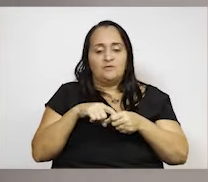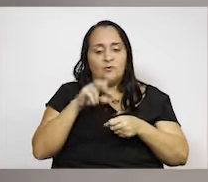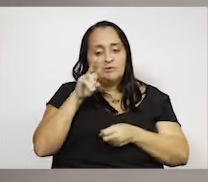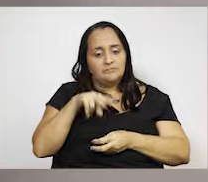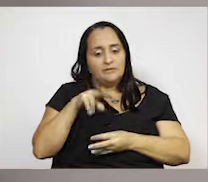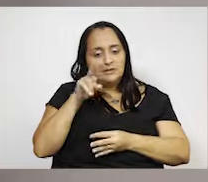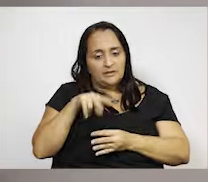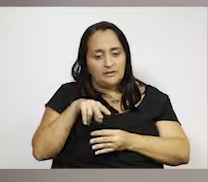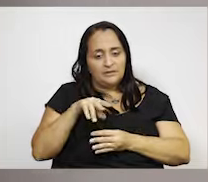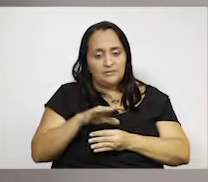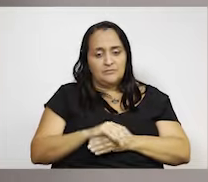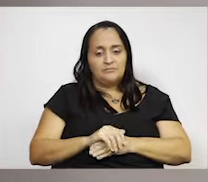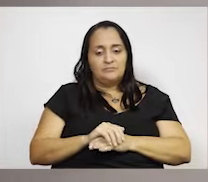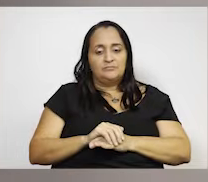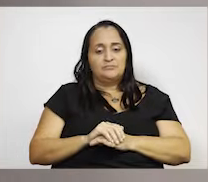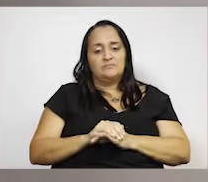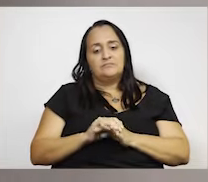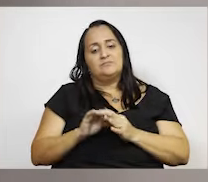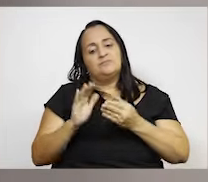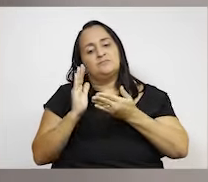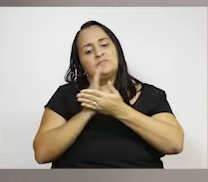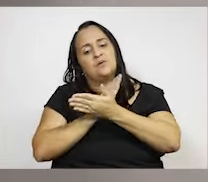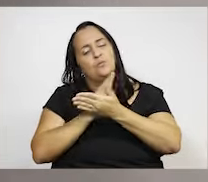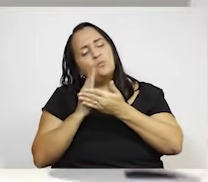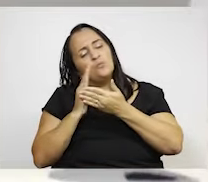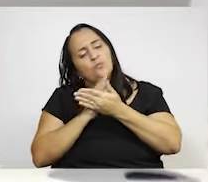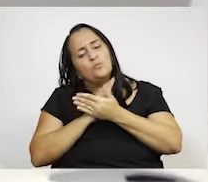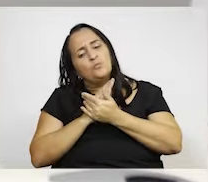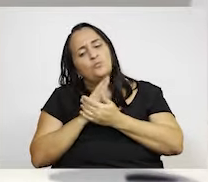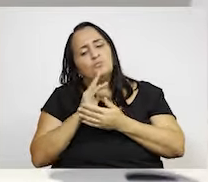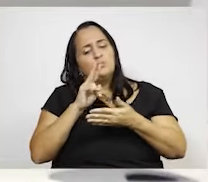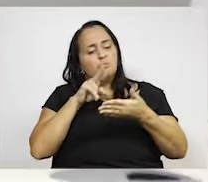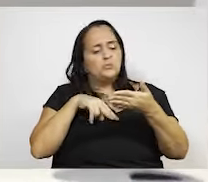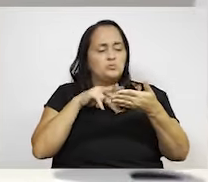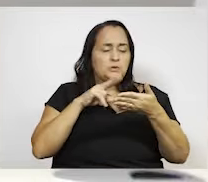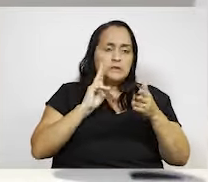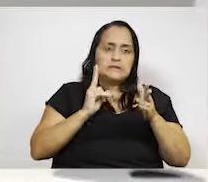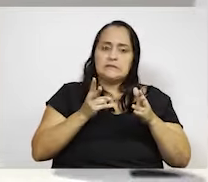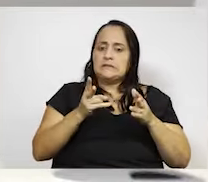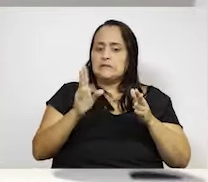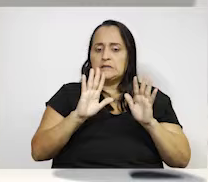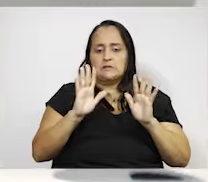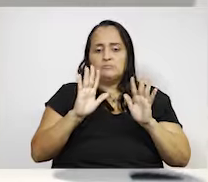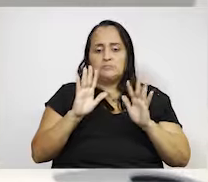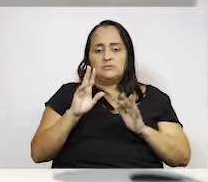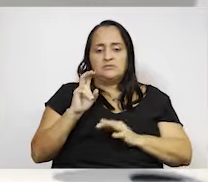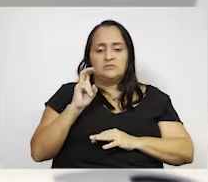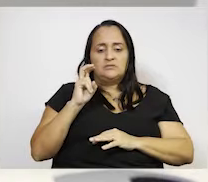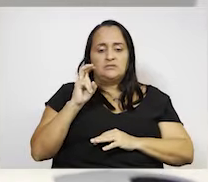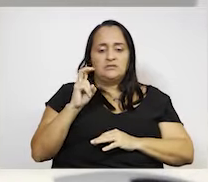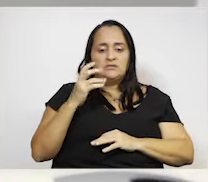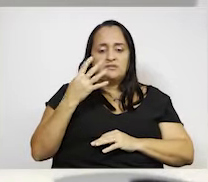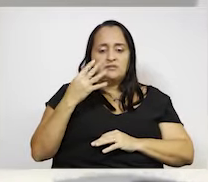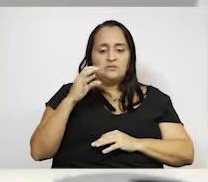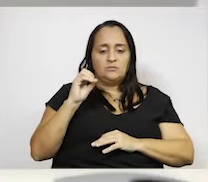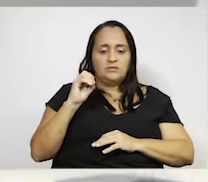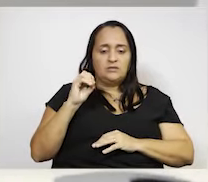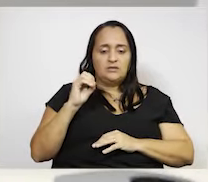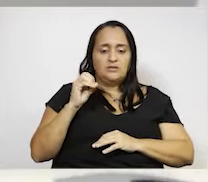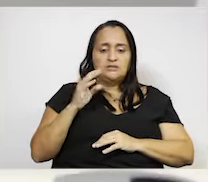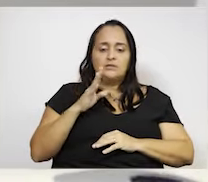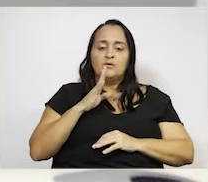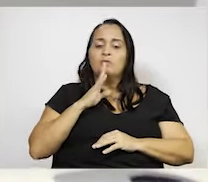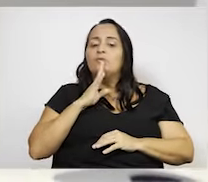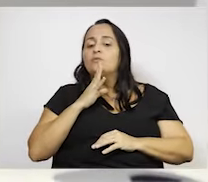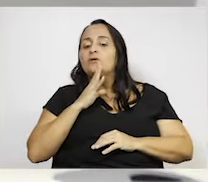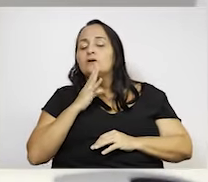voltam o tempo todo para ler o jornal. E tem uns que não são classificáveis, porque eles não leem o tempo todo. Tem 540